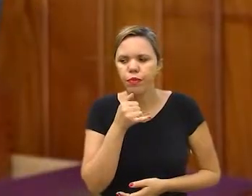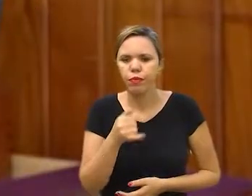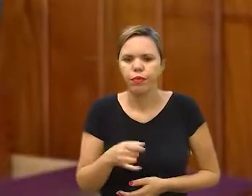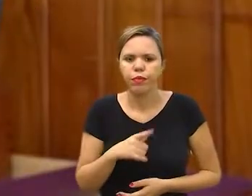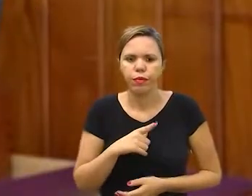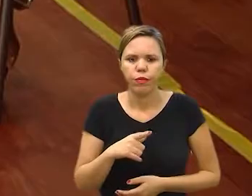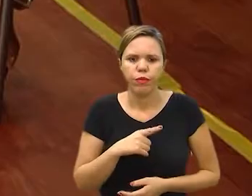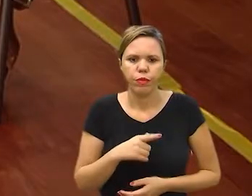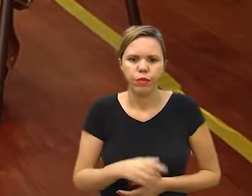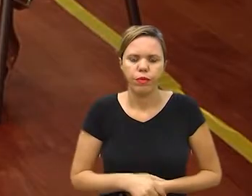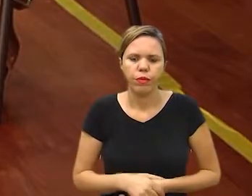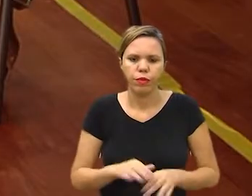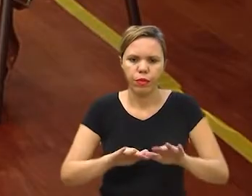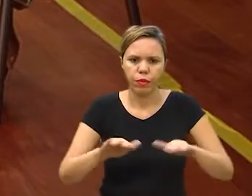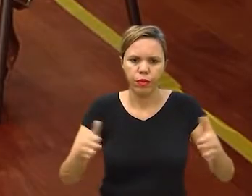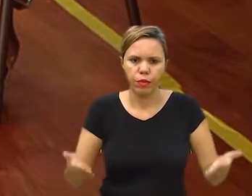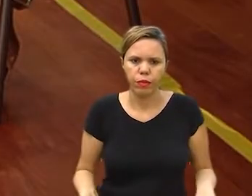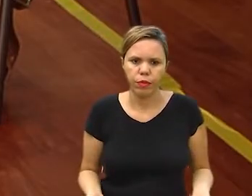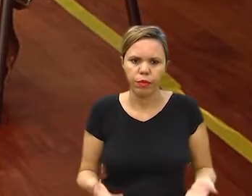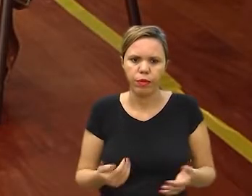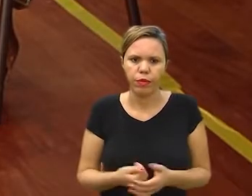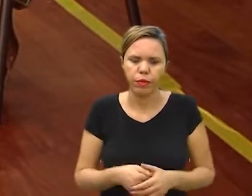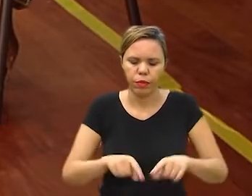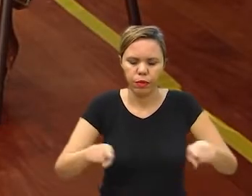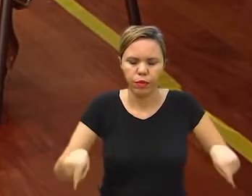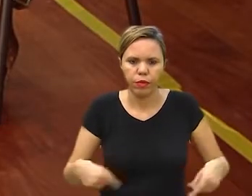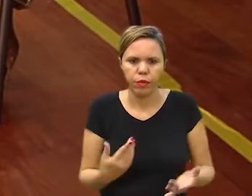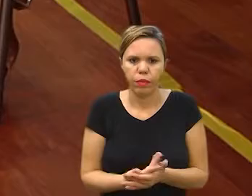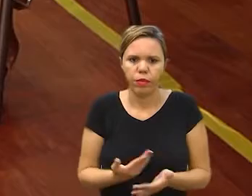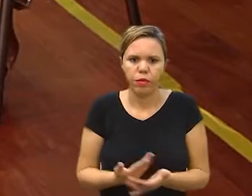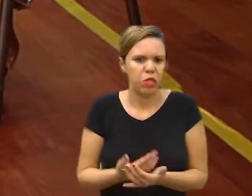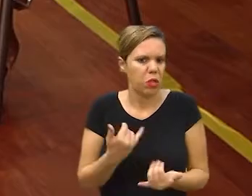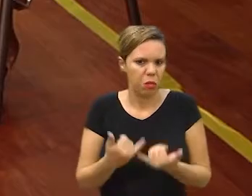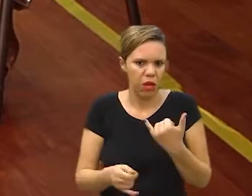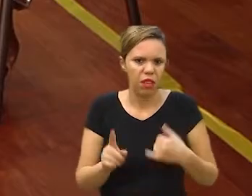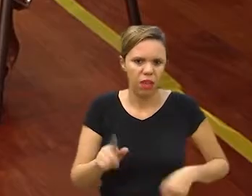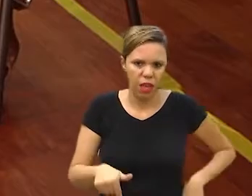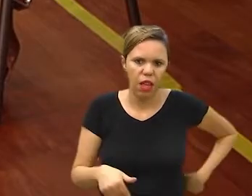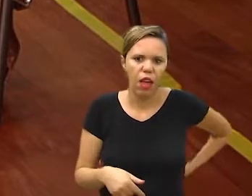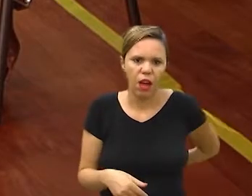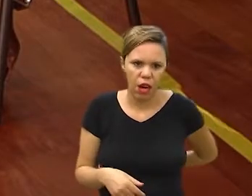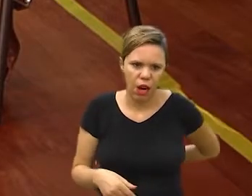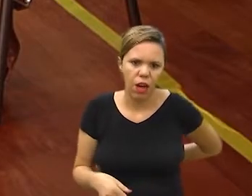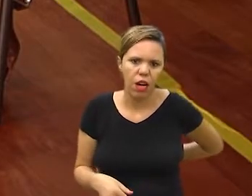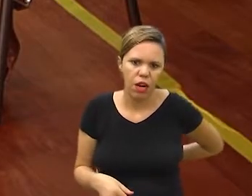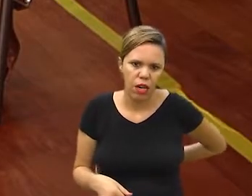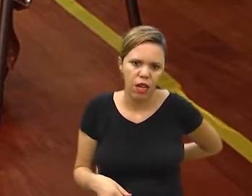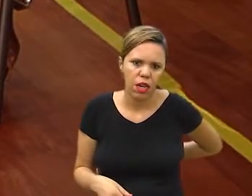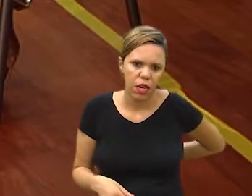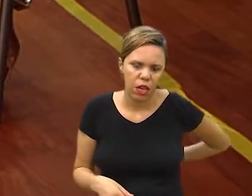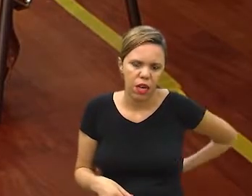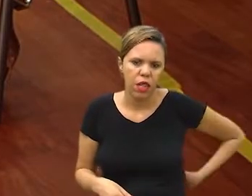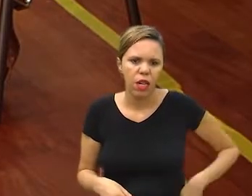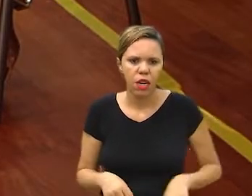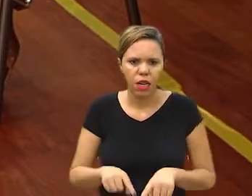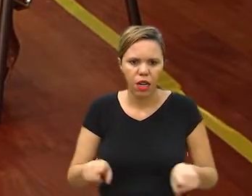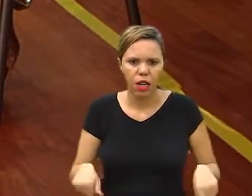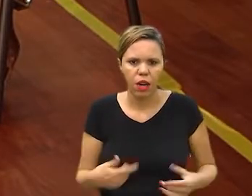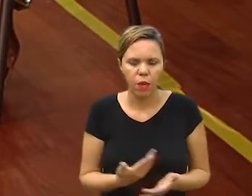tem barras vermelhas, inclusive, azuis, né, Nica, a gente está numa sala de aula, não parece, mas isso aqui é uma sala de lá aula. tem as barras vermelhas,